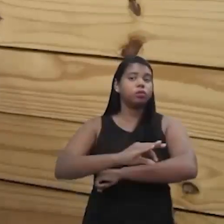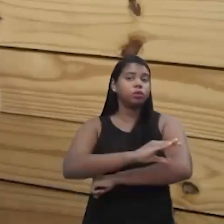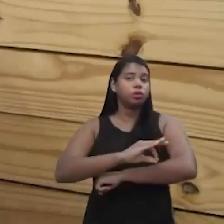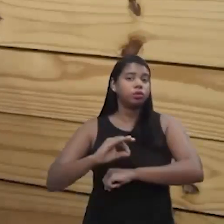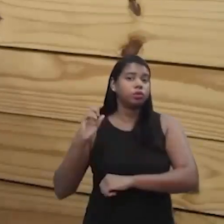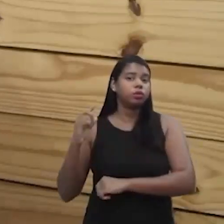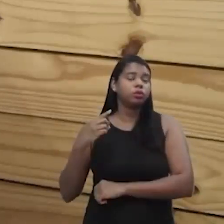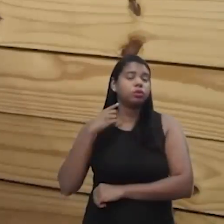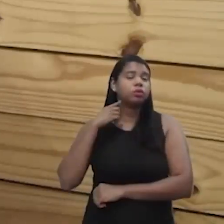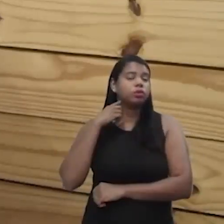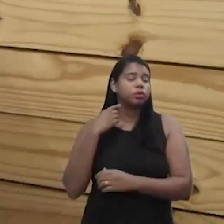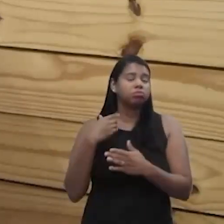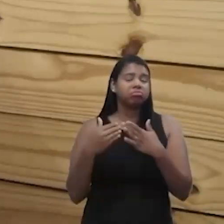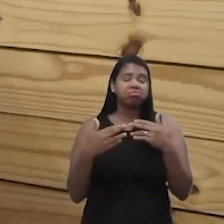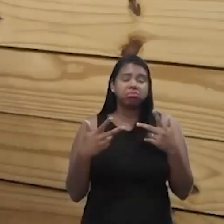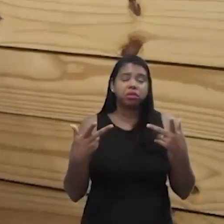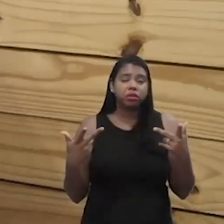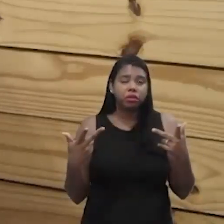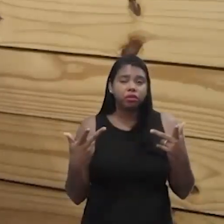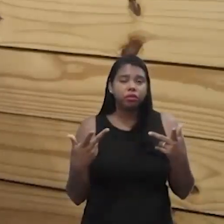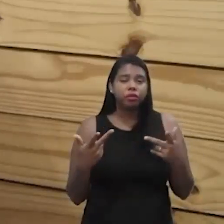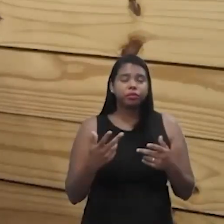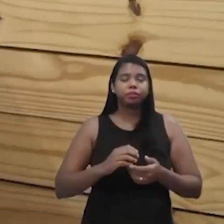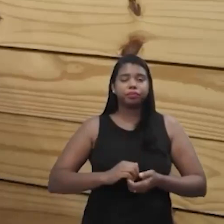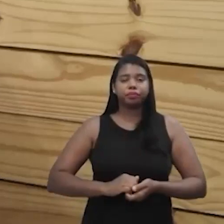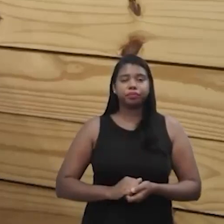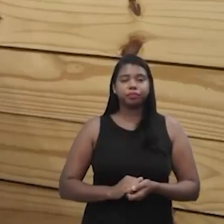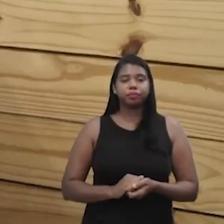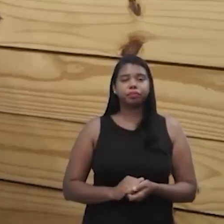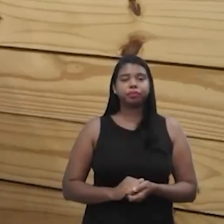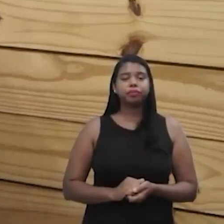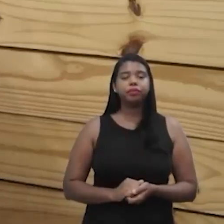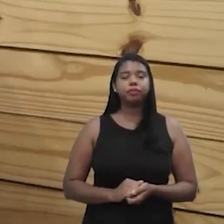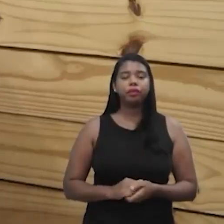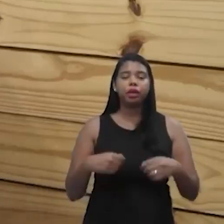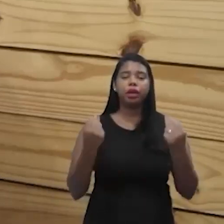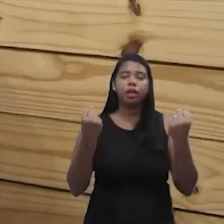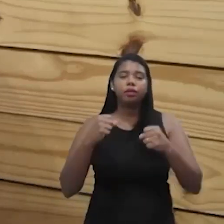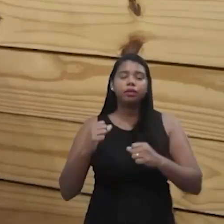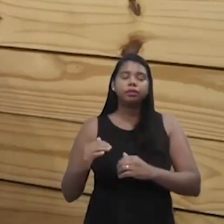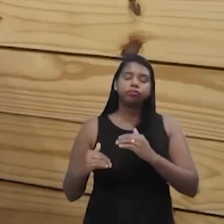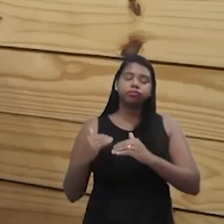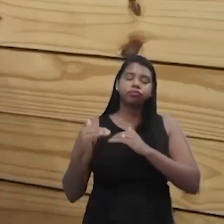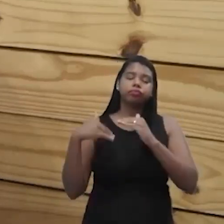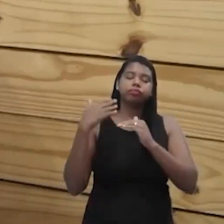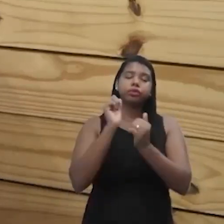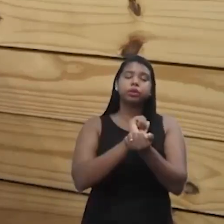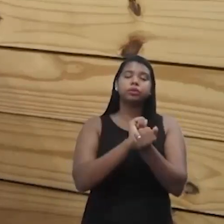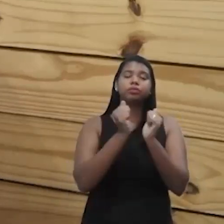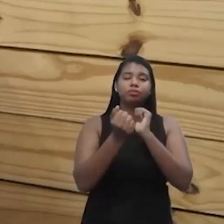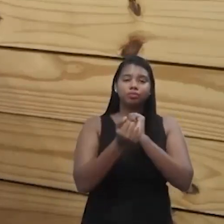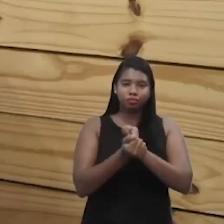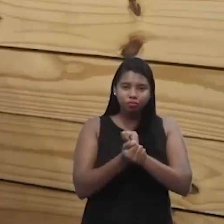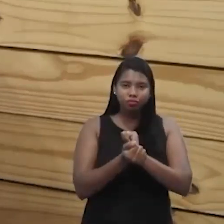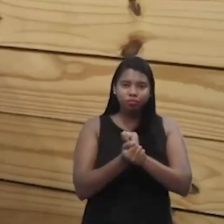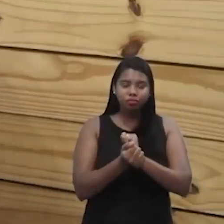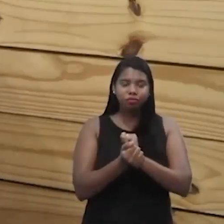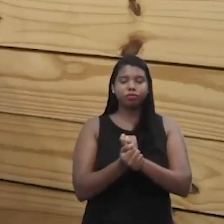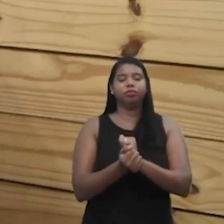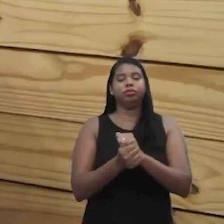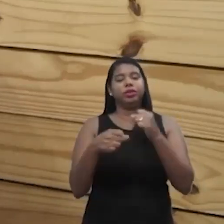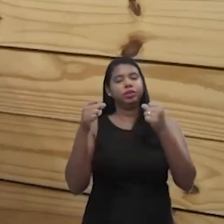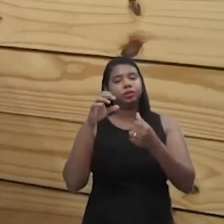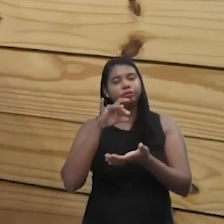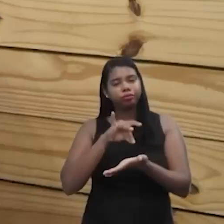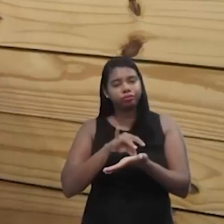o advogado, seja lá qual for especificamente a profissão, ele precisa desenvolver algumas habilidades que são essenciais para